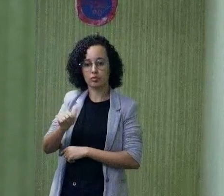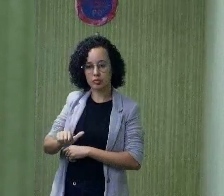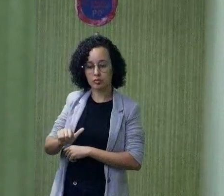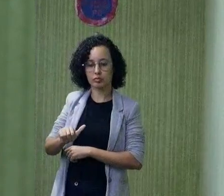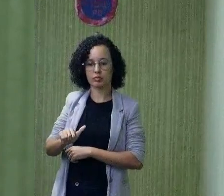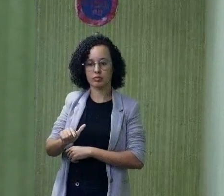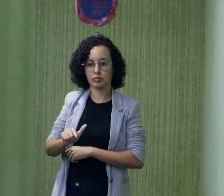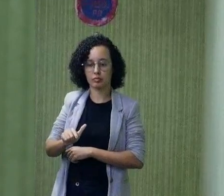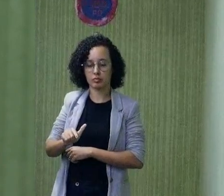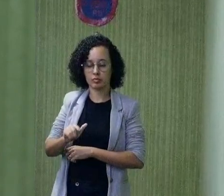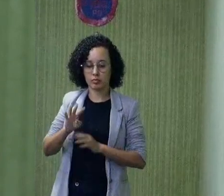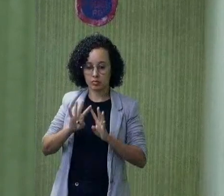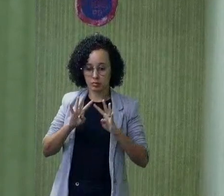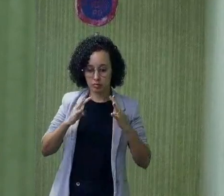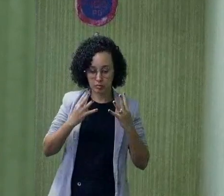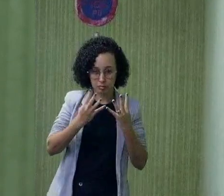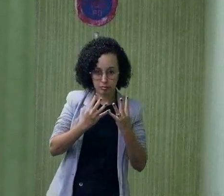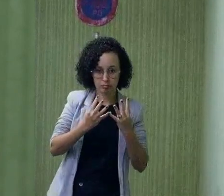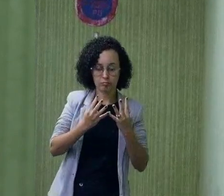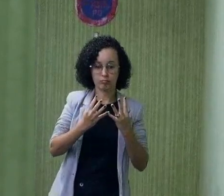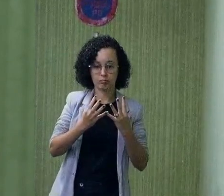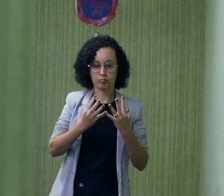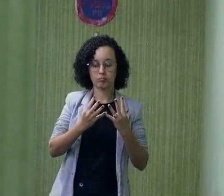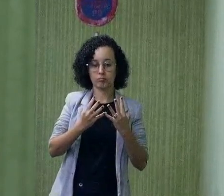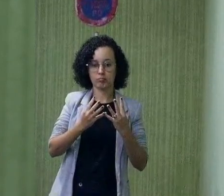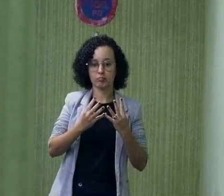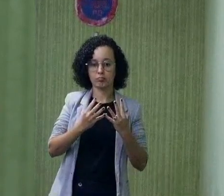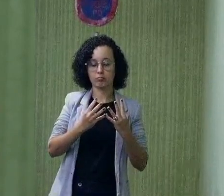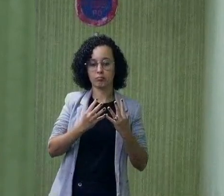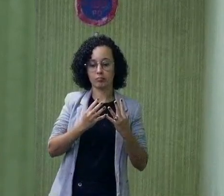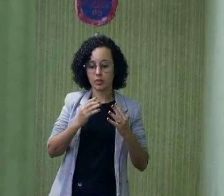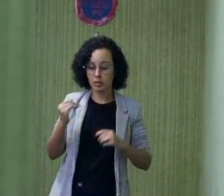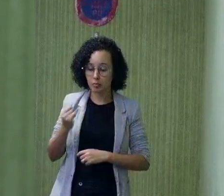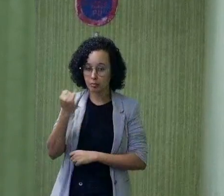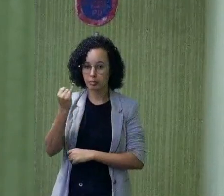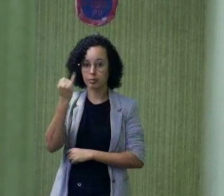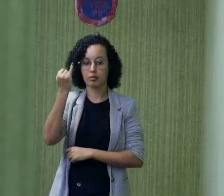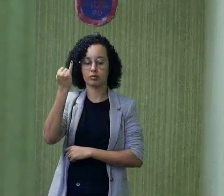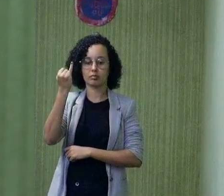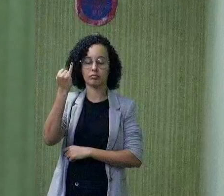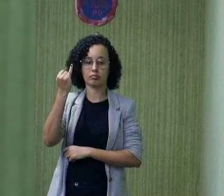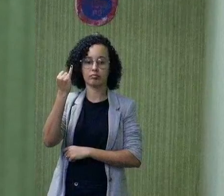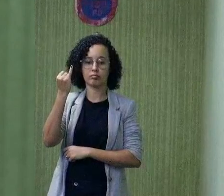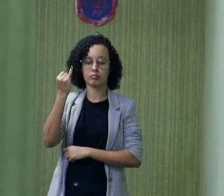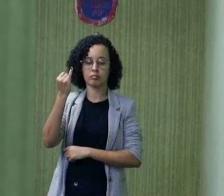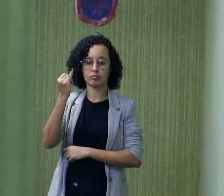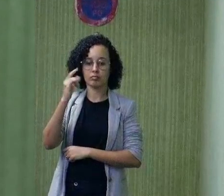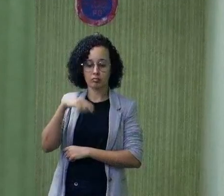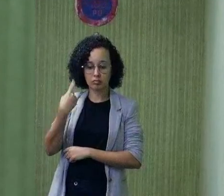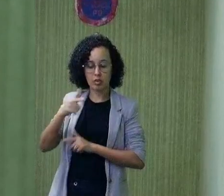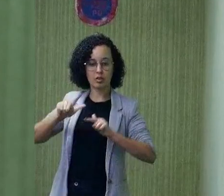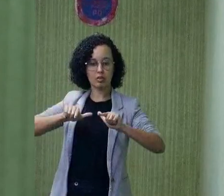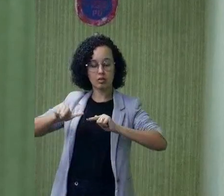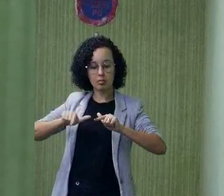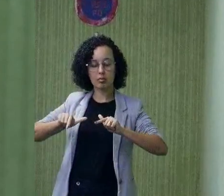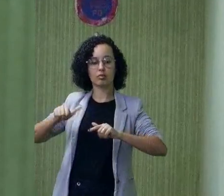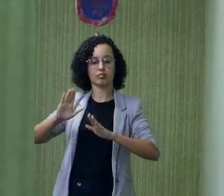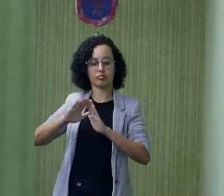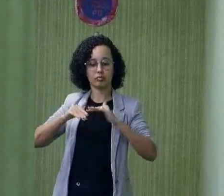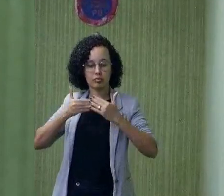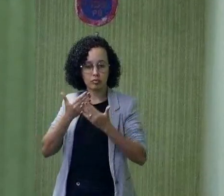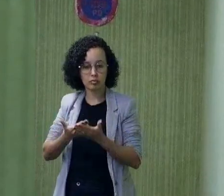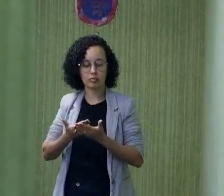além da pandemia então a importância Até de nós eh trabalharmos nas escolas uma